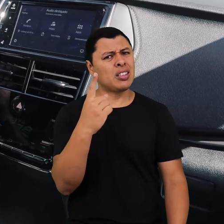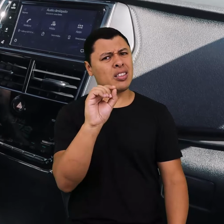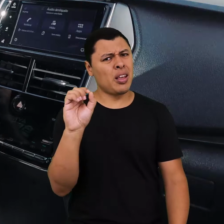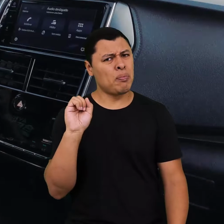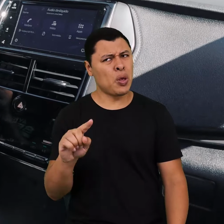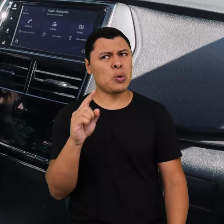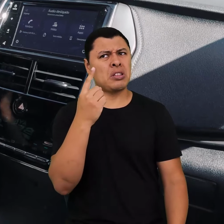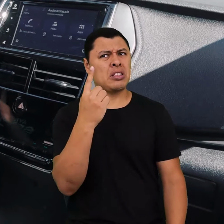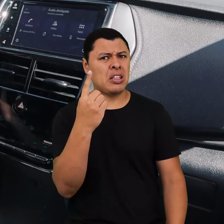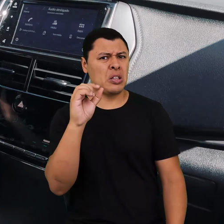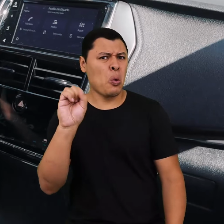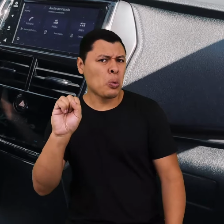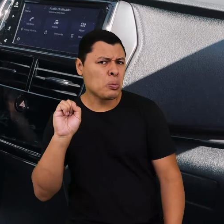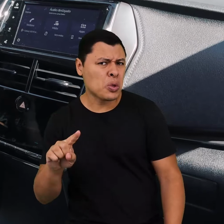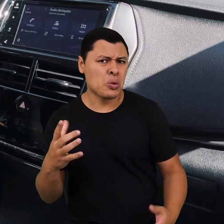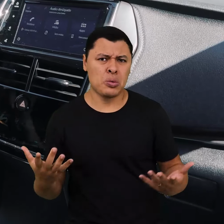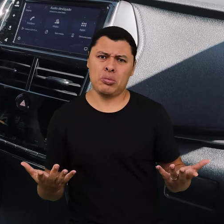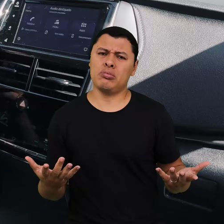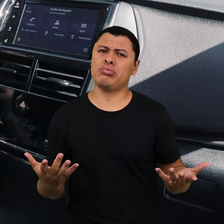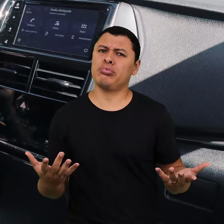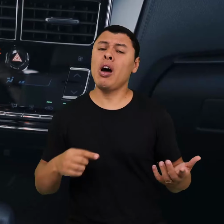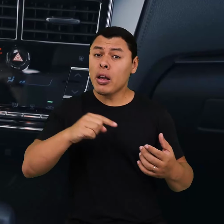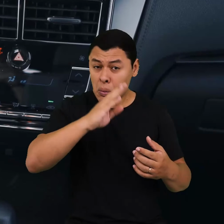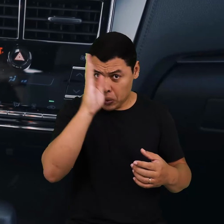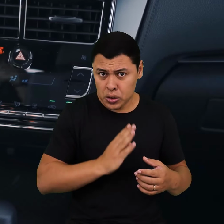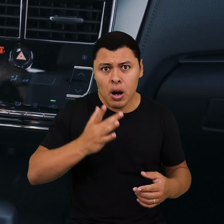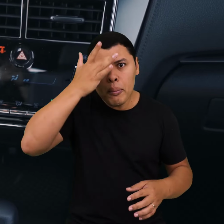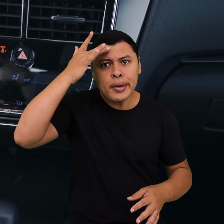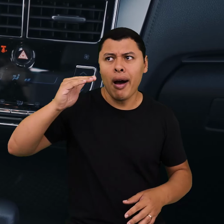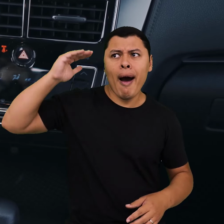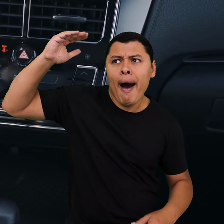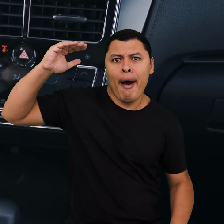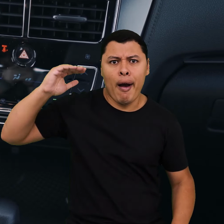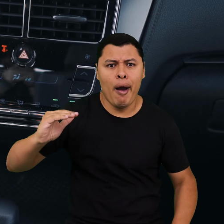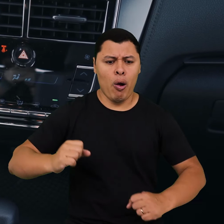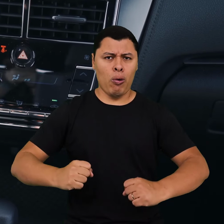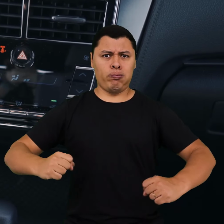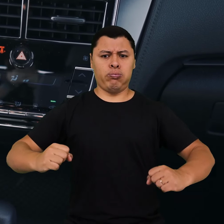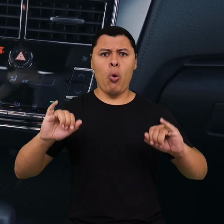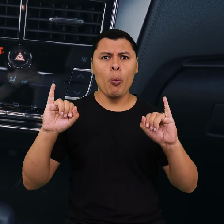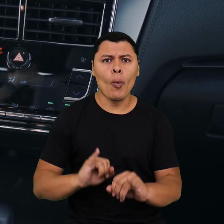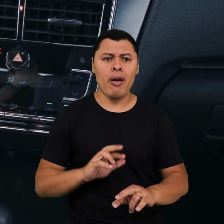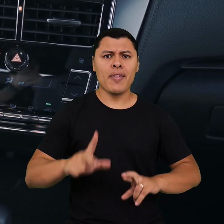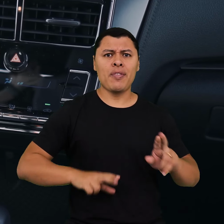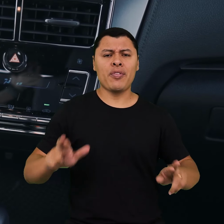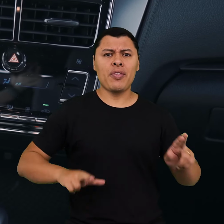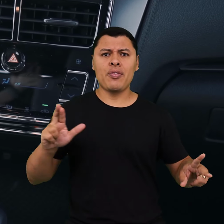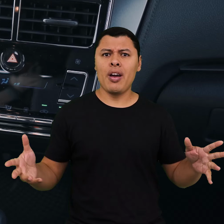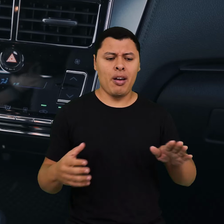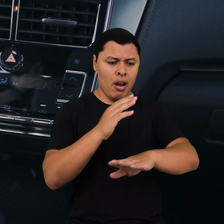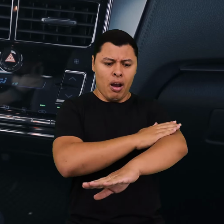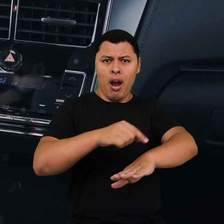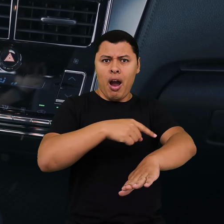profundidade. A gente tem no Brasil uma diferença muito grande, né? De tipos de corpos diferentes, de alturas diferentes, comprimentos de braço, de